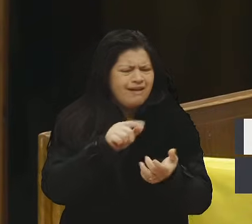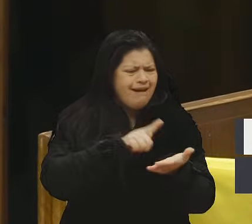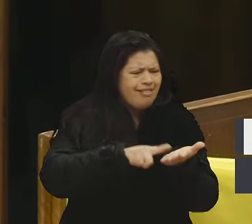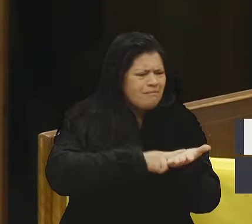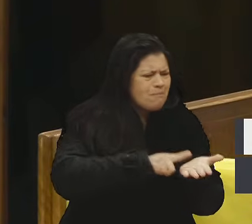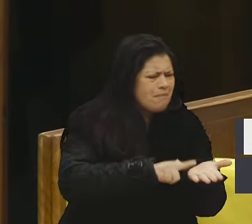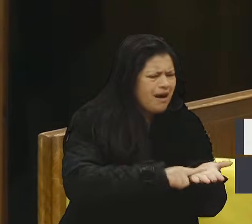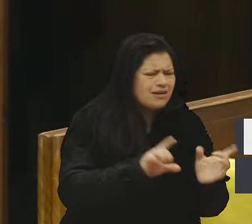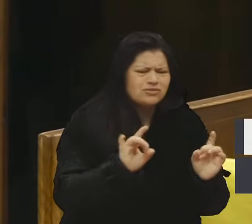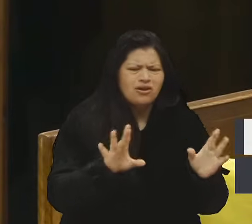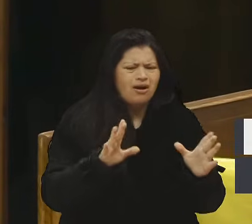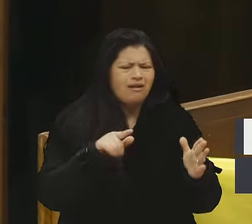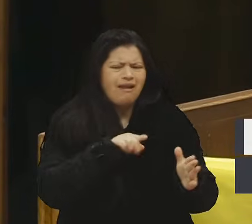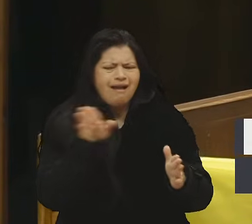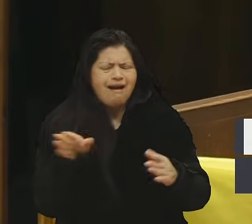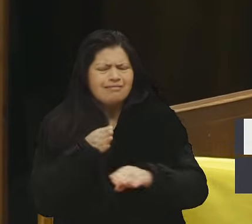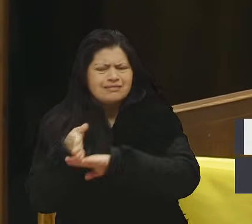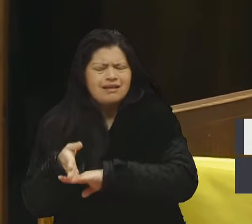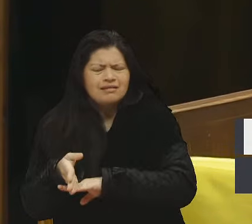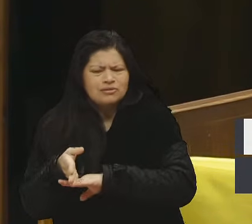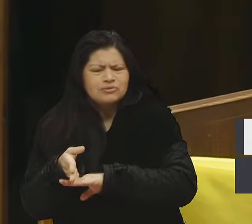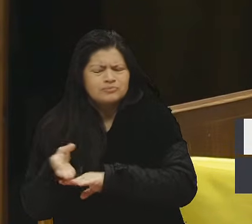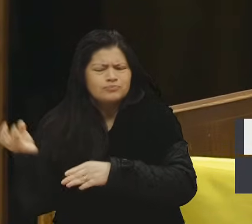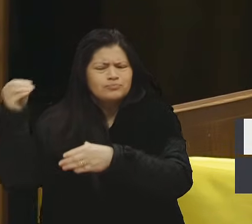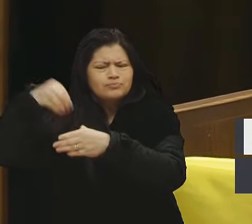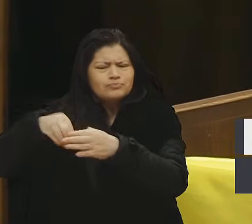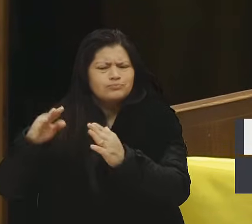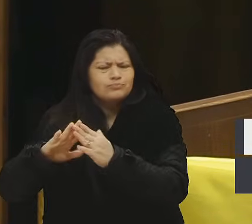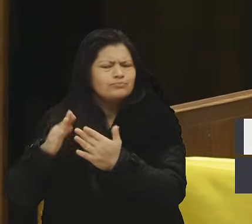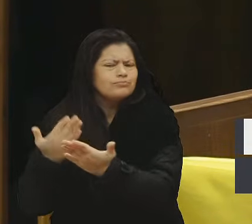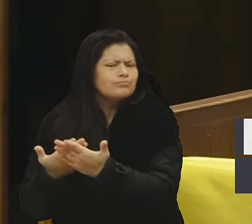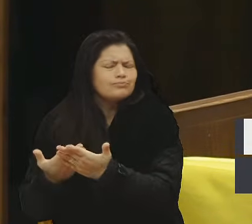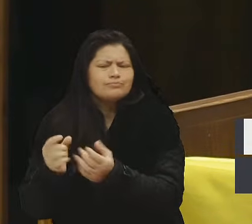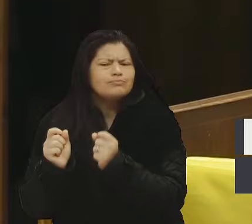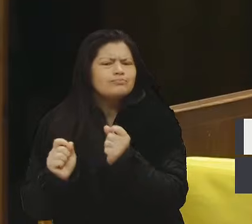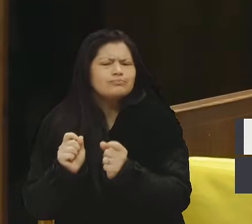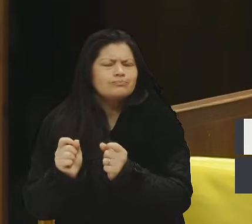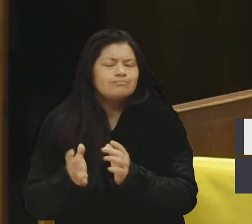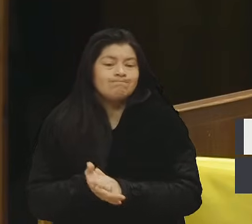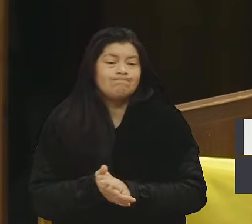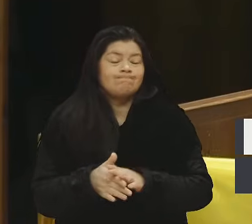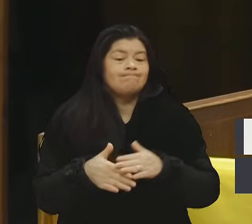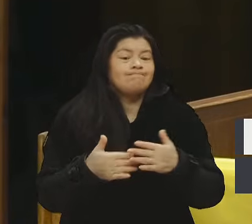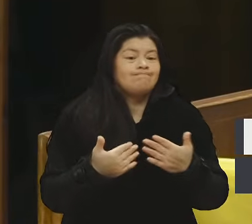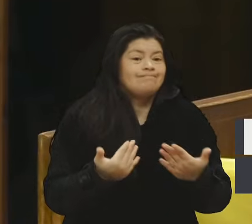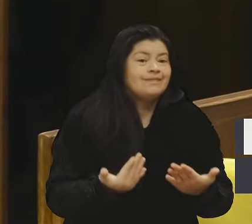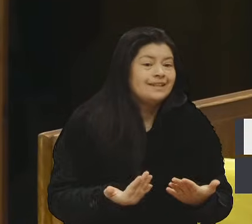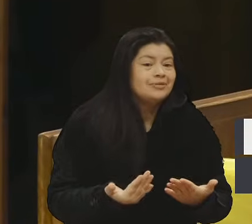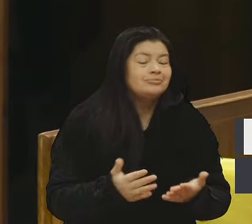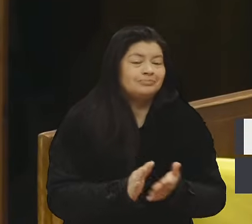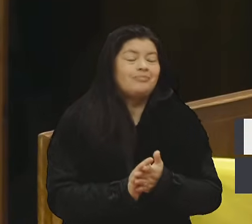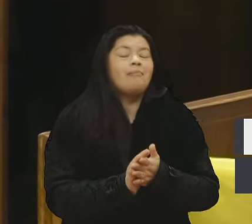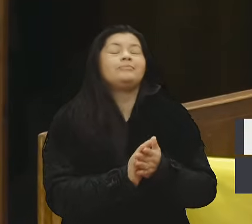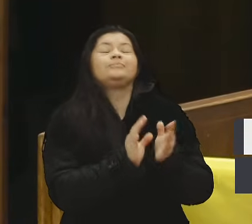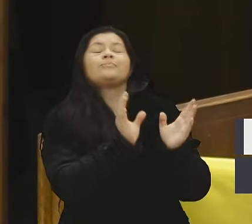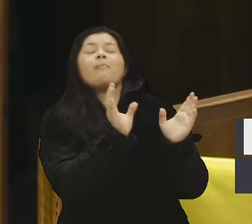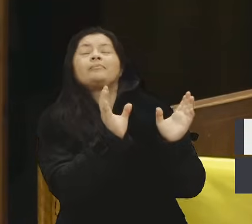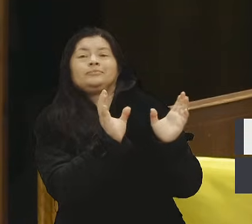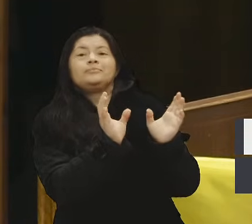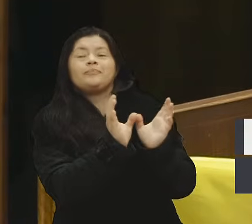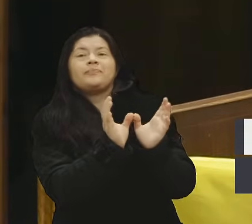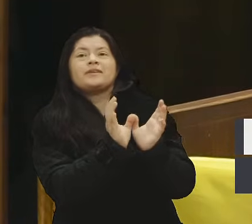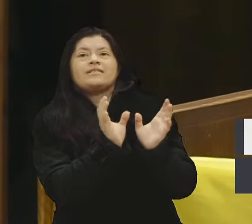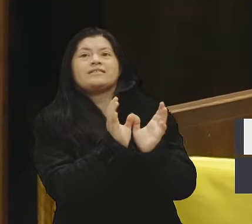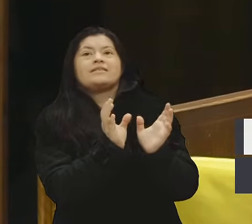suficiente. A mesa, detalhe, Silvana, a quem eu cumprimento também, a nossa companheira da Central Única dos Trabalhadores